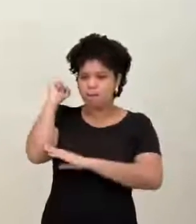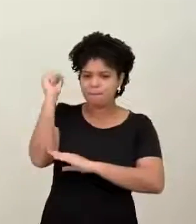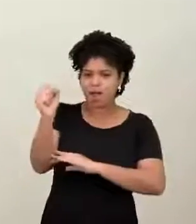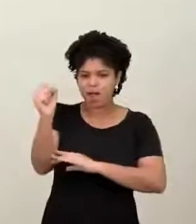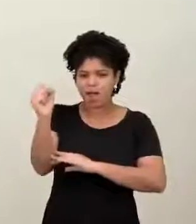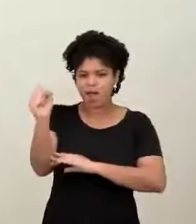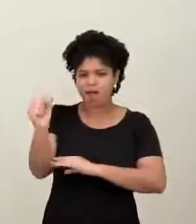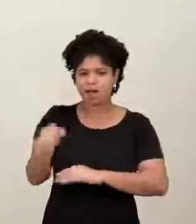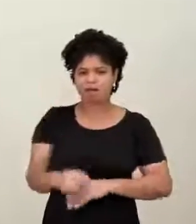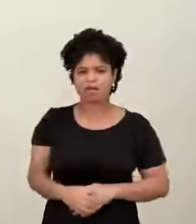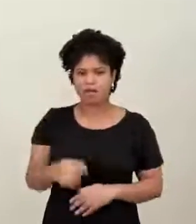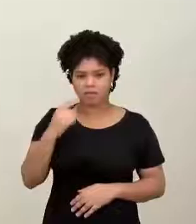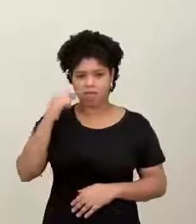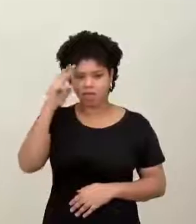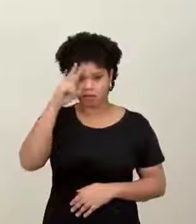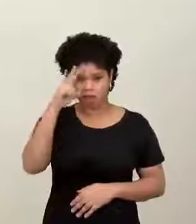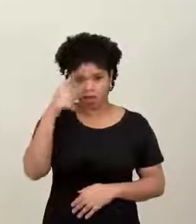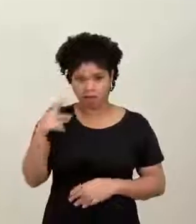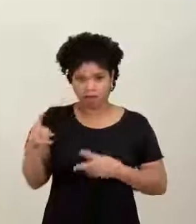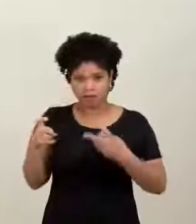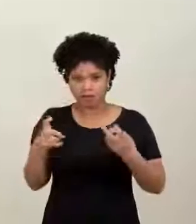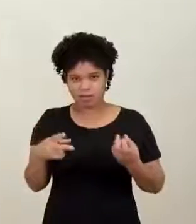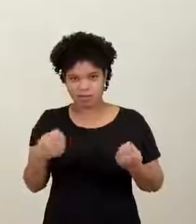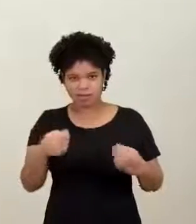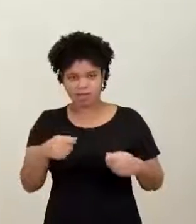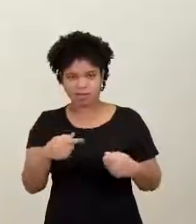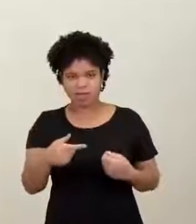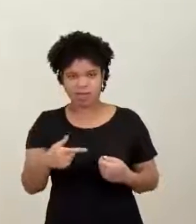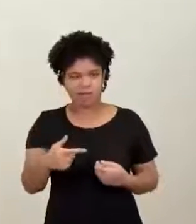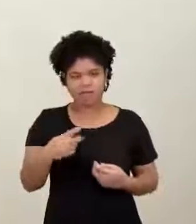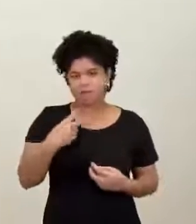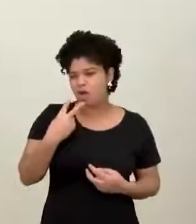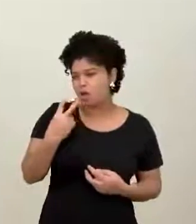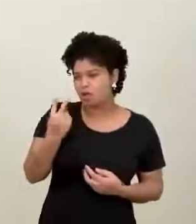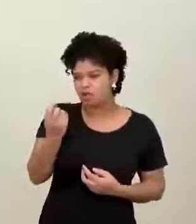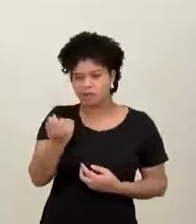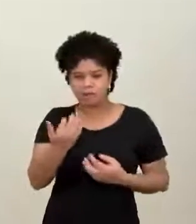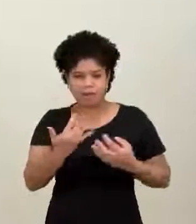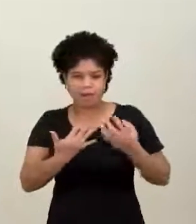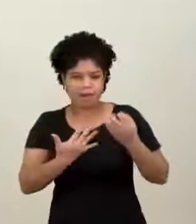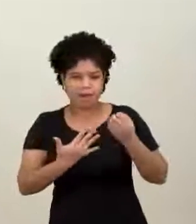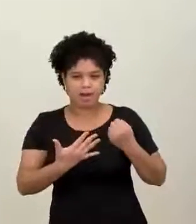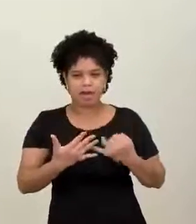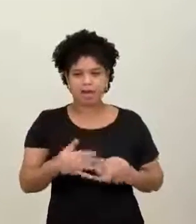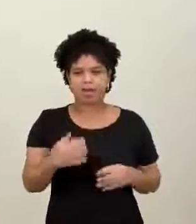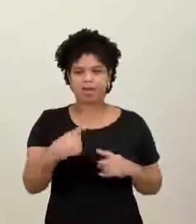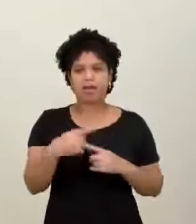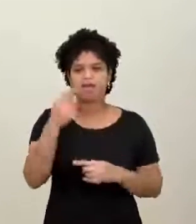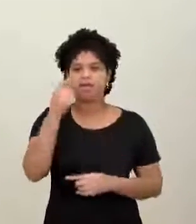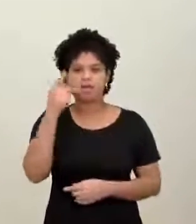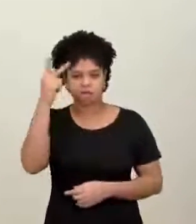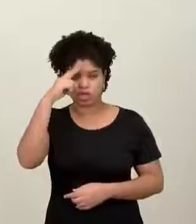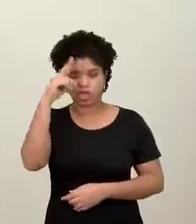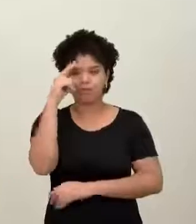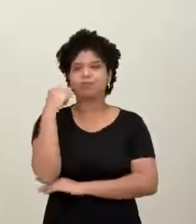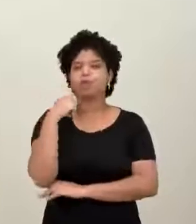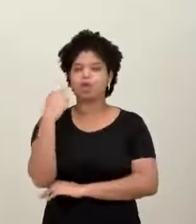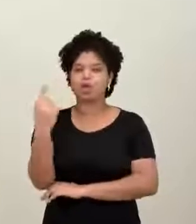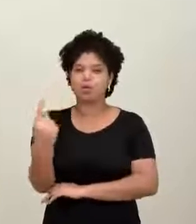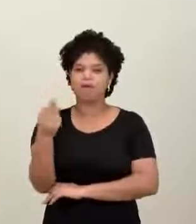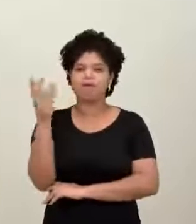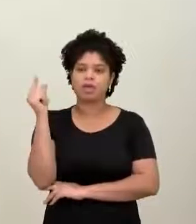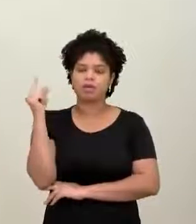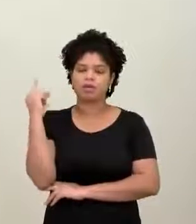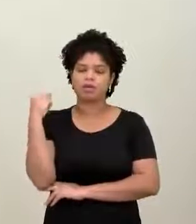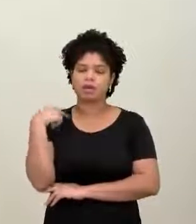contando uma história, mas eu estou tendo um pouquinho de dramaticidade, né? Um pouquinho de atuação. Dificilmente você conta uma história assim. Uma vez eu estava na